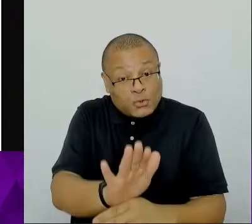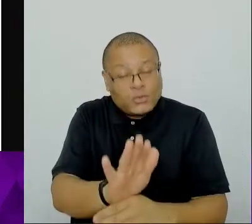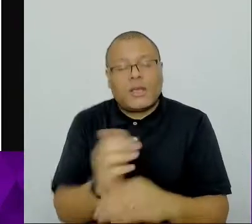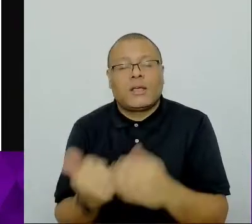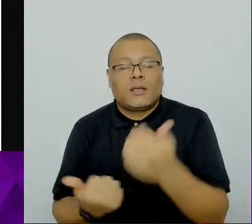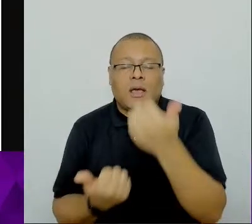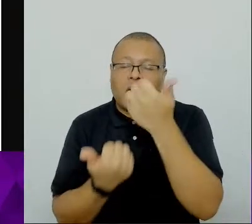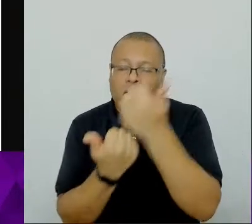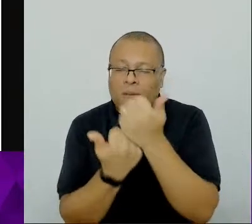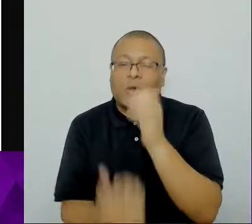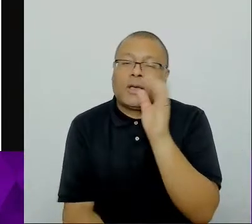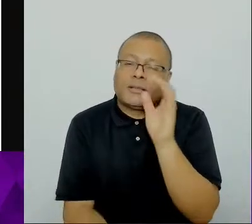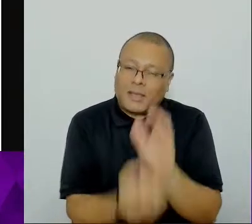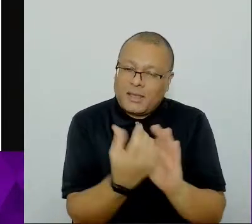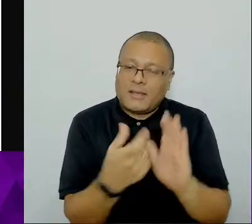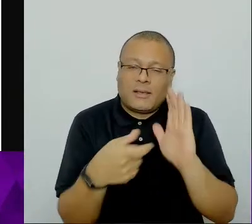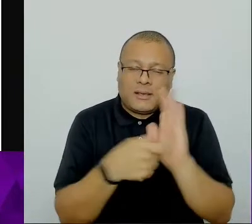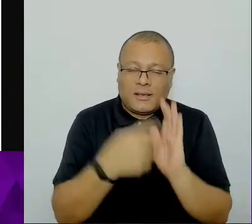nesse desenvolvimento, né?